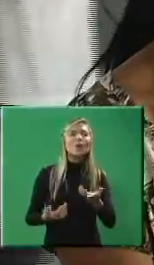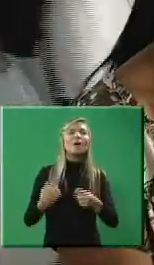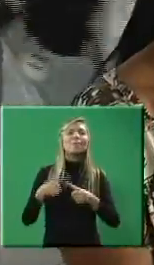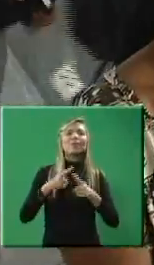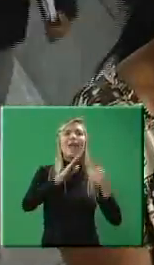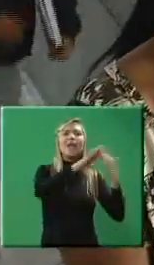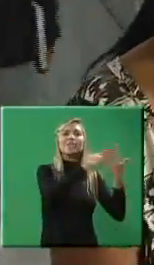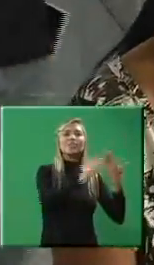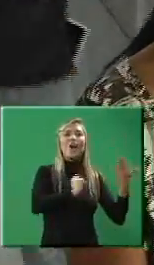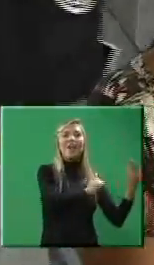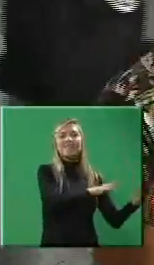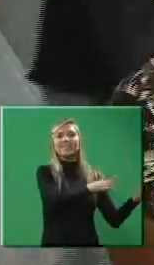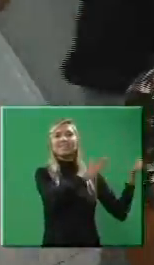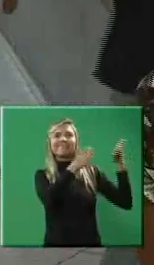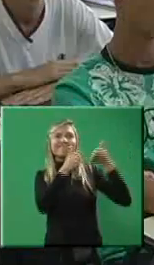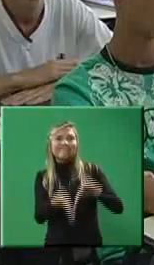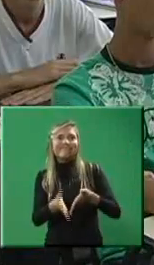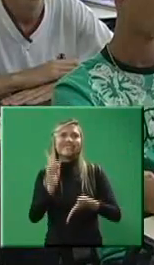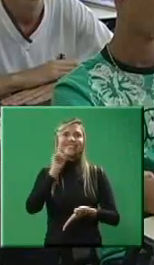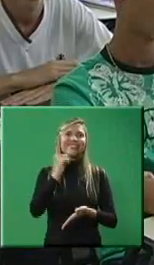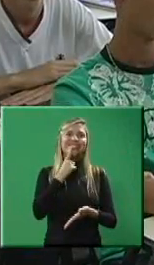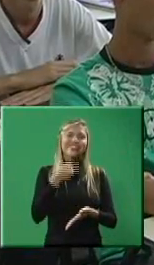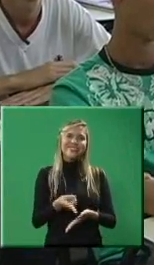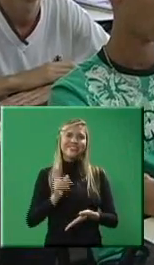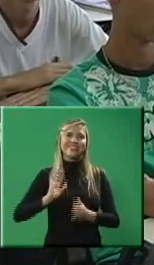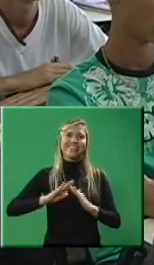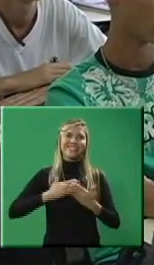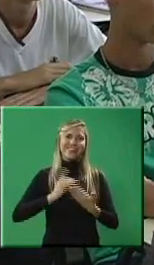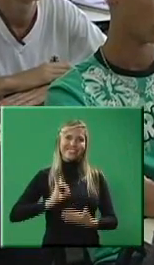meninos encaminhados pela Escola A Vida.